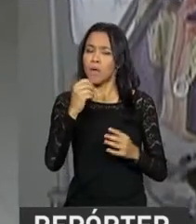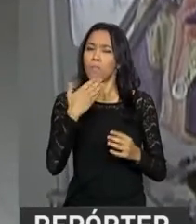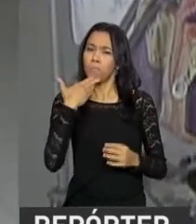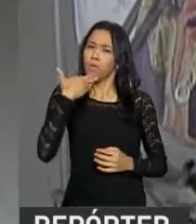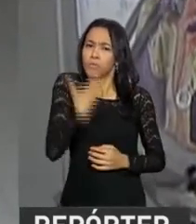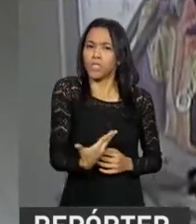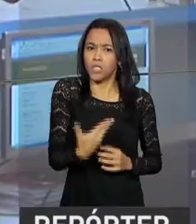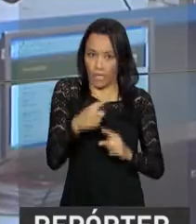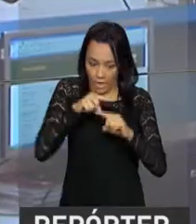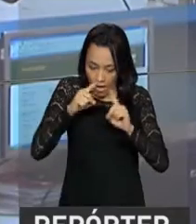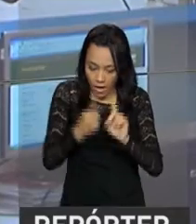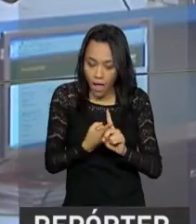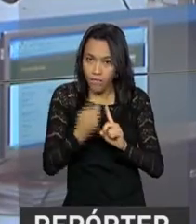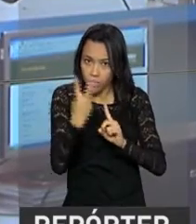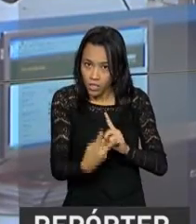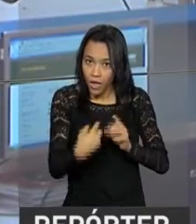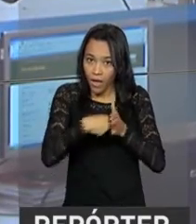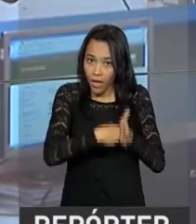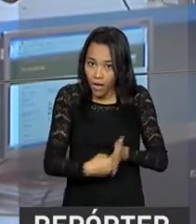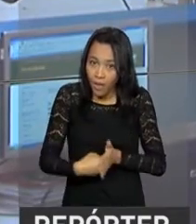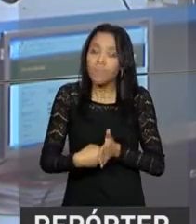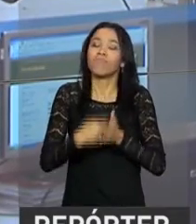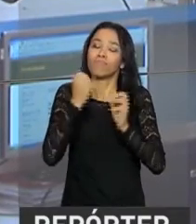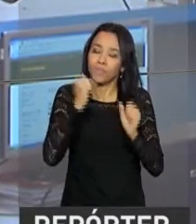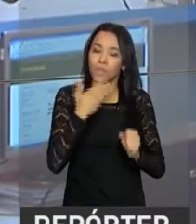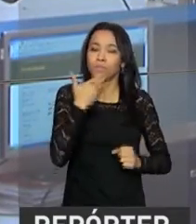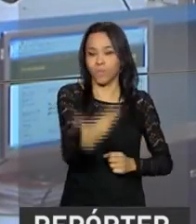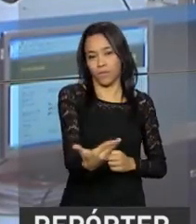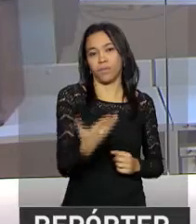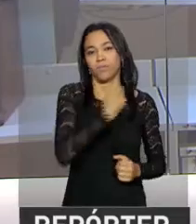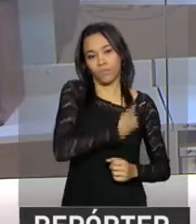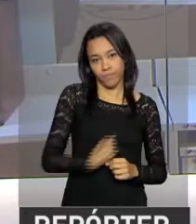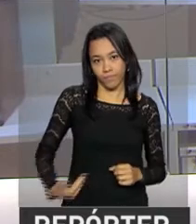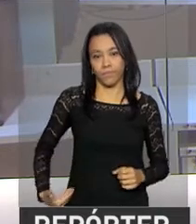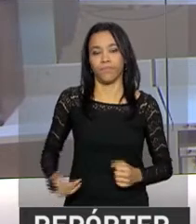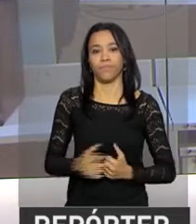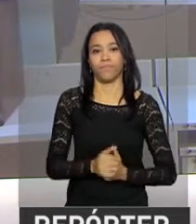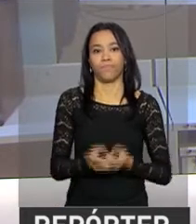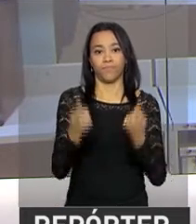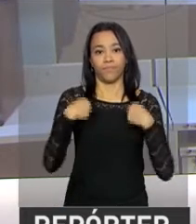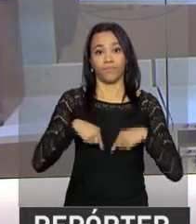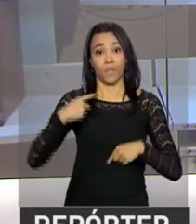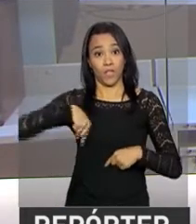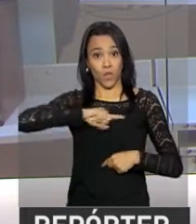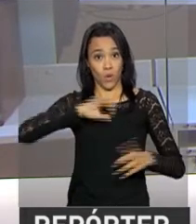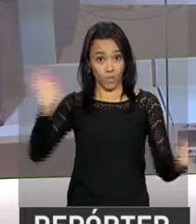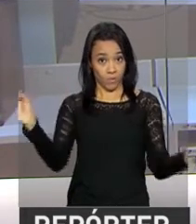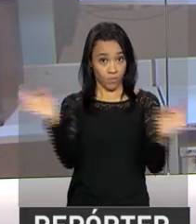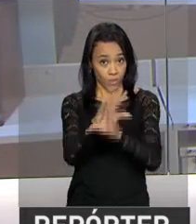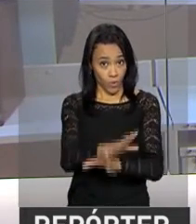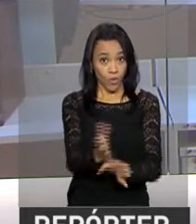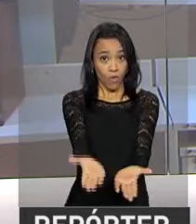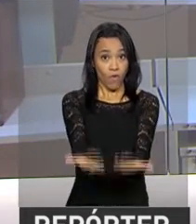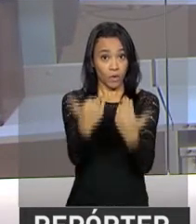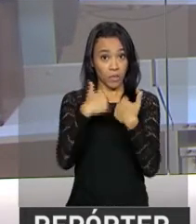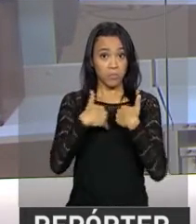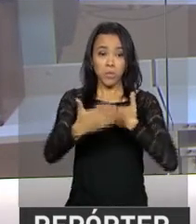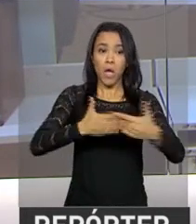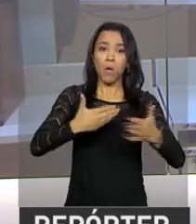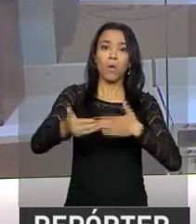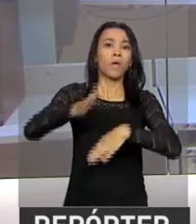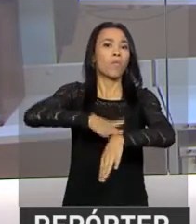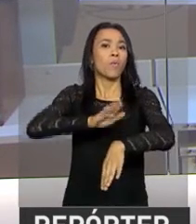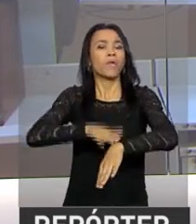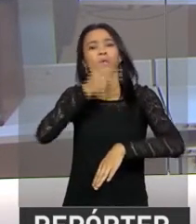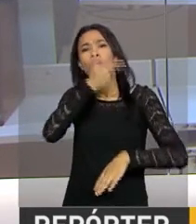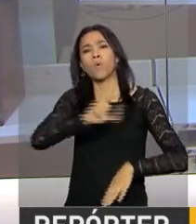iniciar o pré-natal no sus que nós ficamos por aqui voltamos a qualquer momento